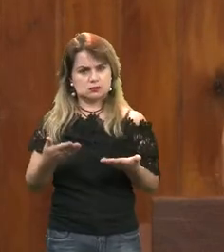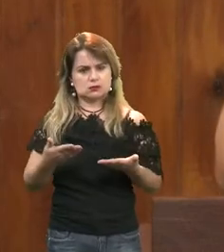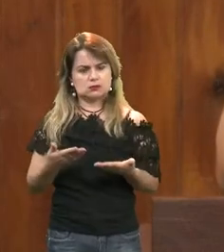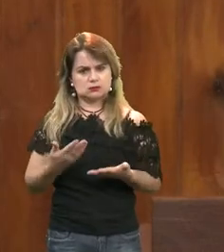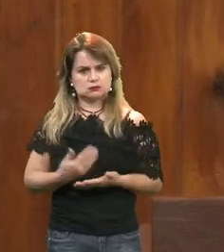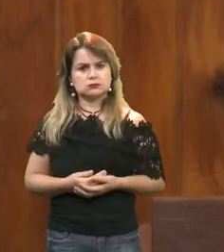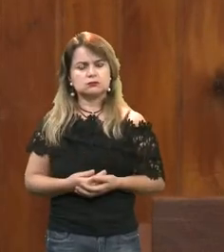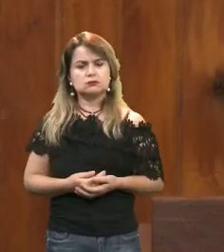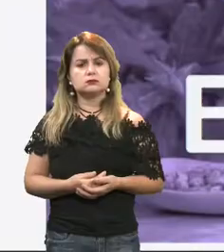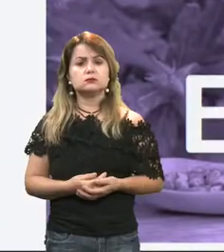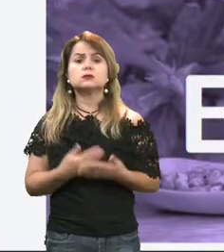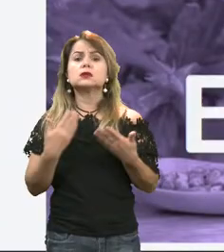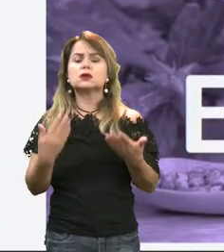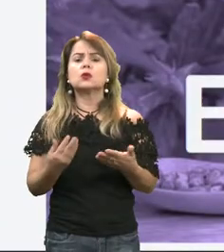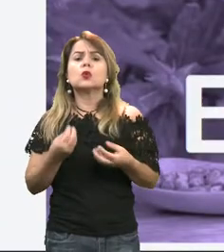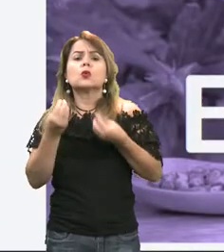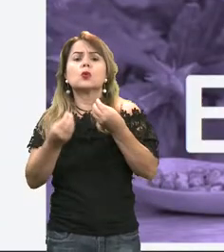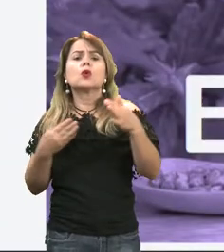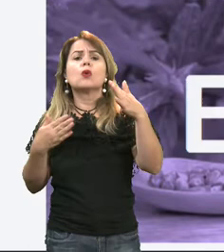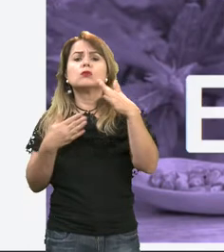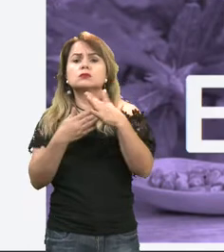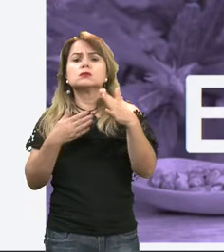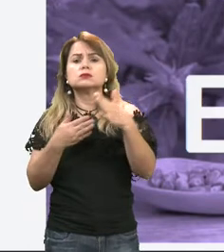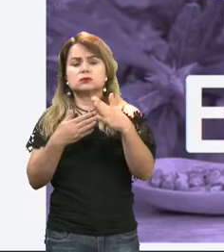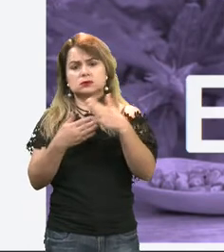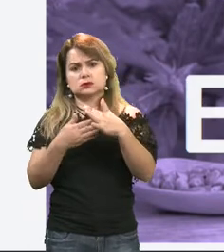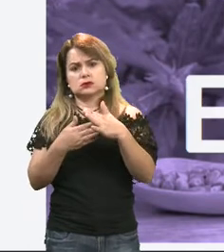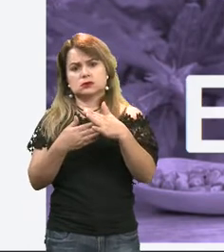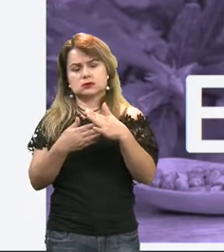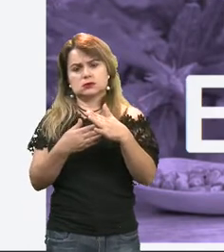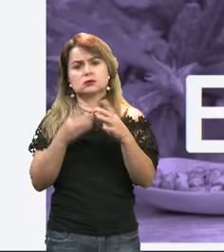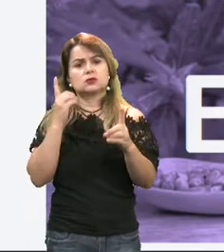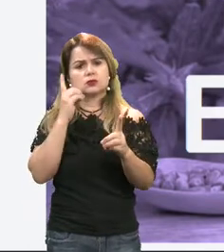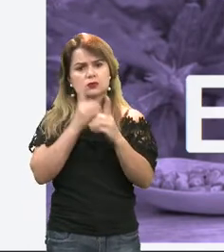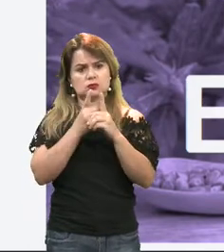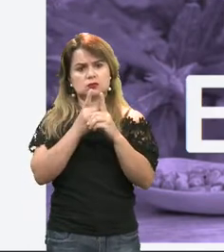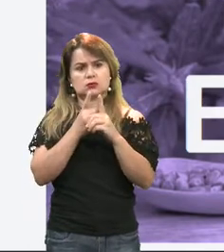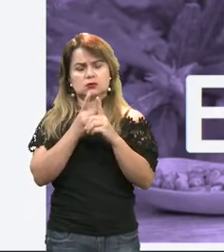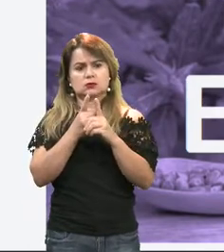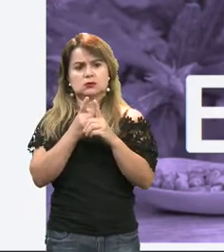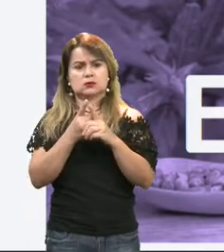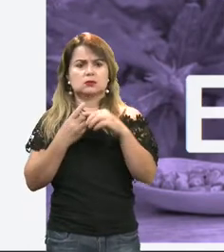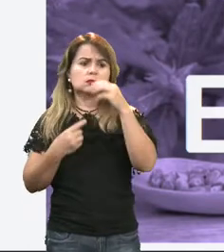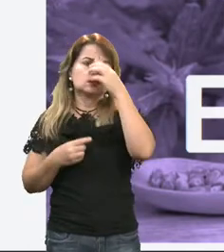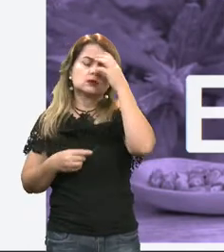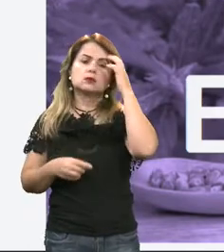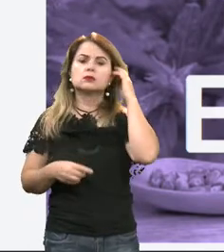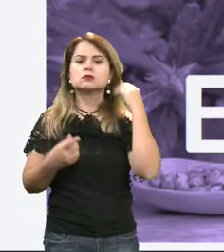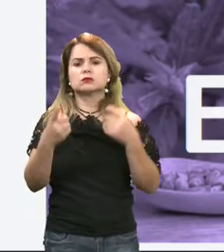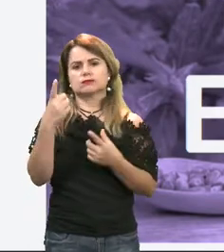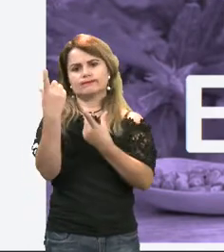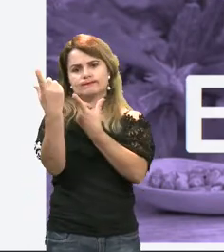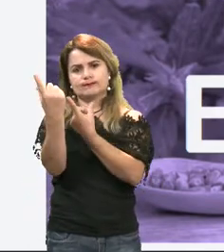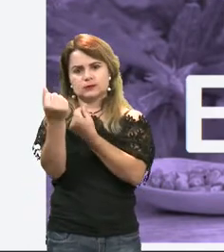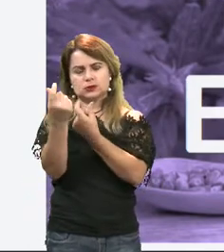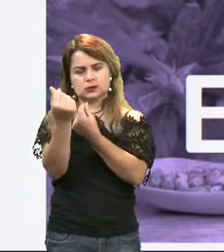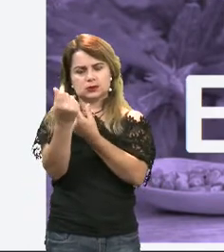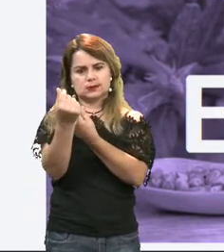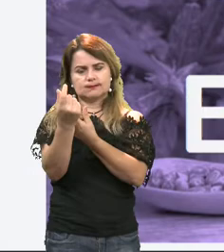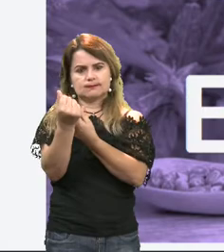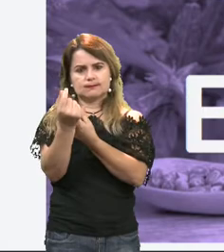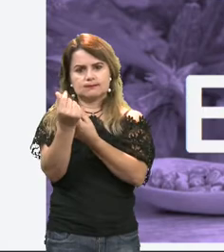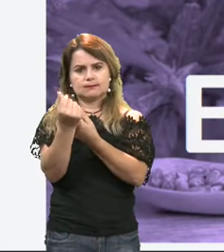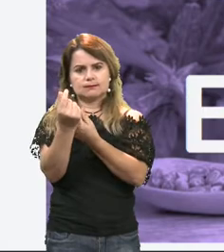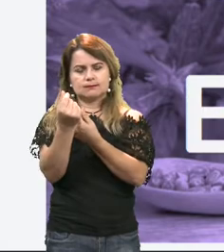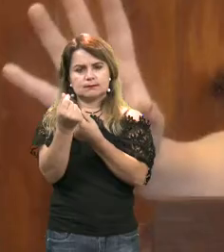Então, quais são esses limites e os obstáculos encontrados? A primeira de todas, eu já falei, que é essa questão financeira. E